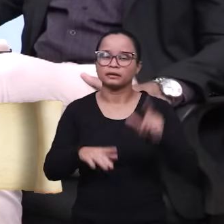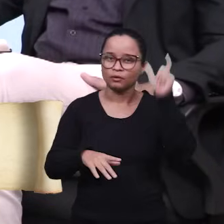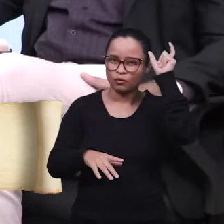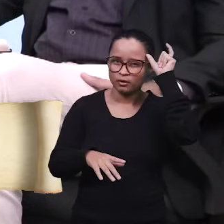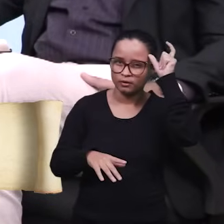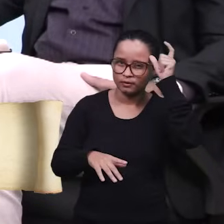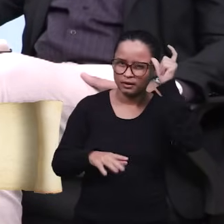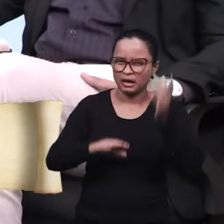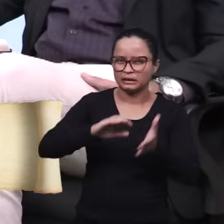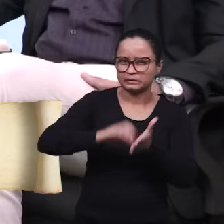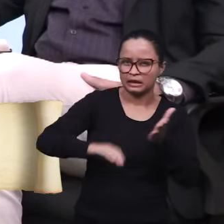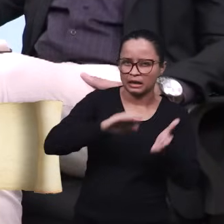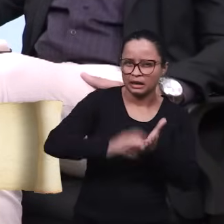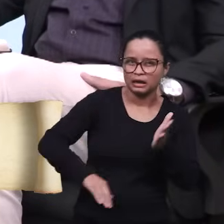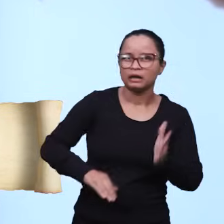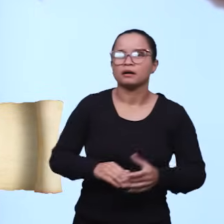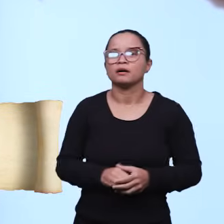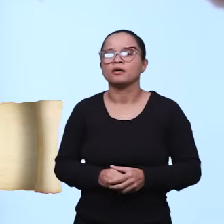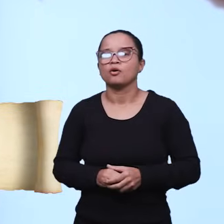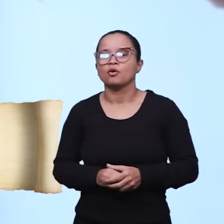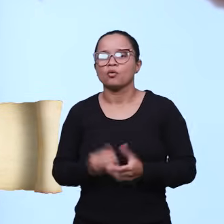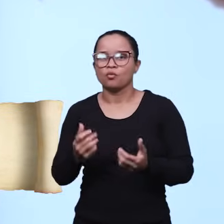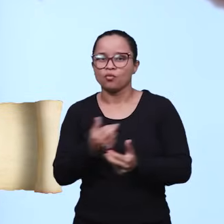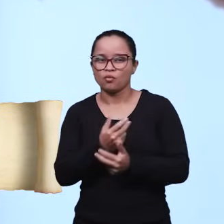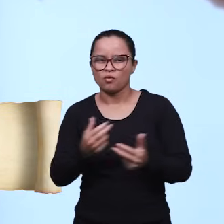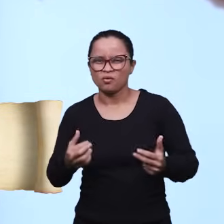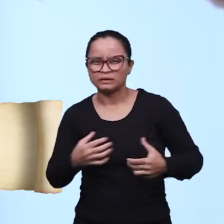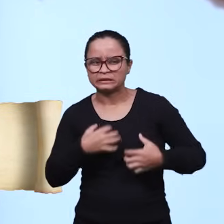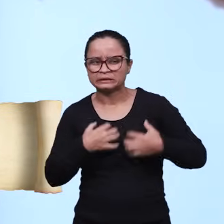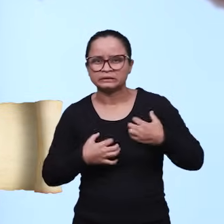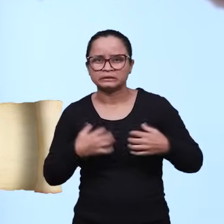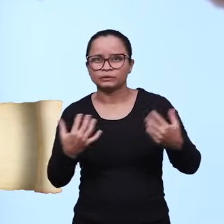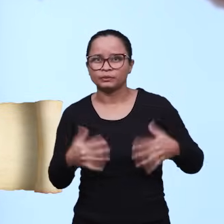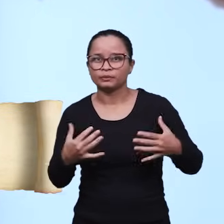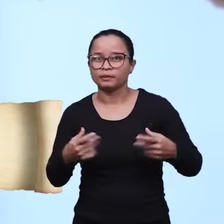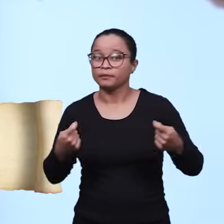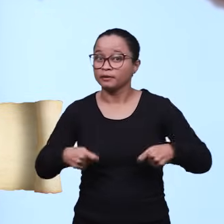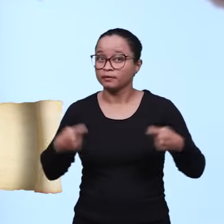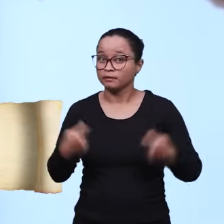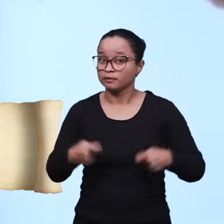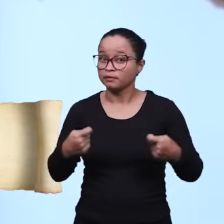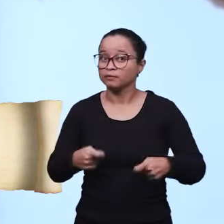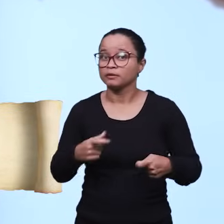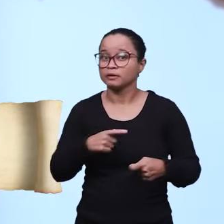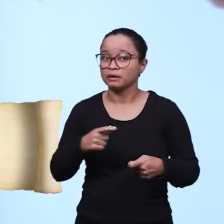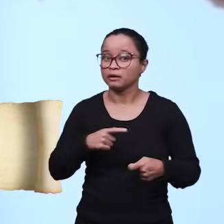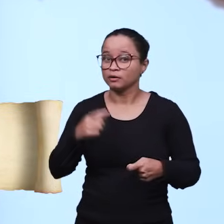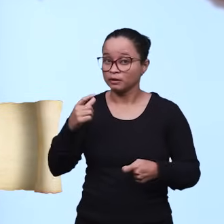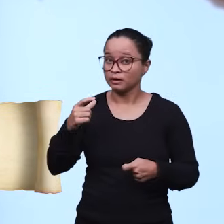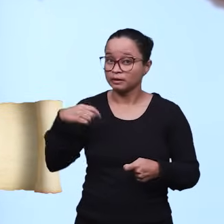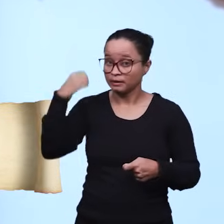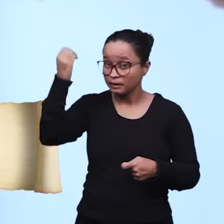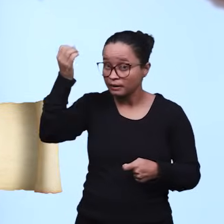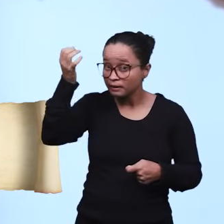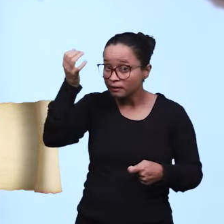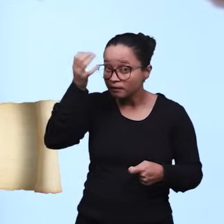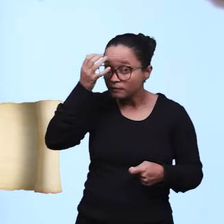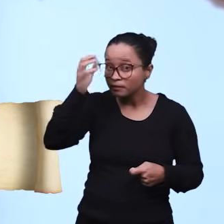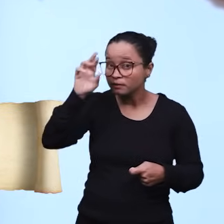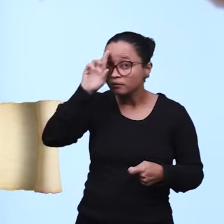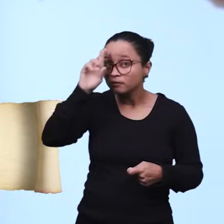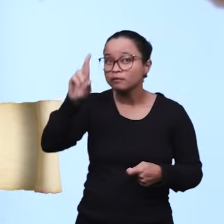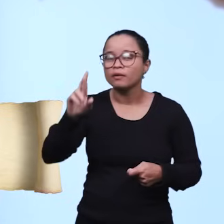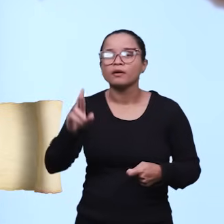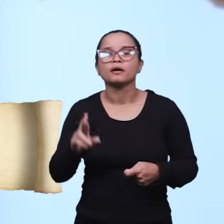demônios, lidar com coisas oprimidas. Precisamos estar assim, muito na direção do Senhor e o que